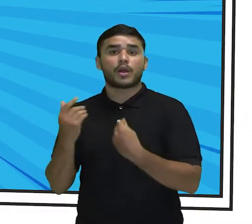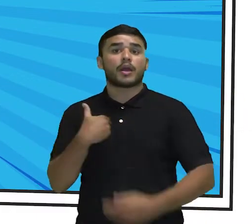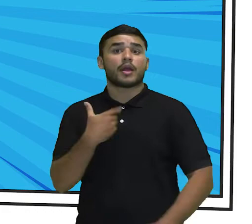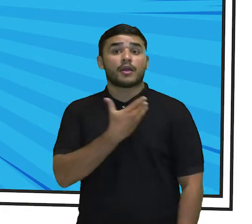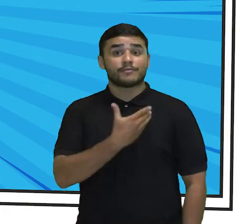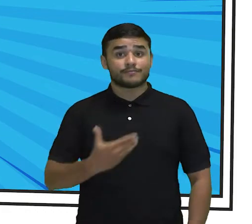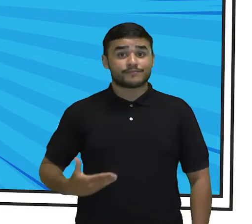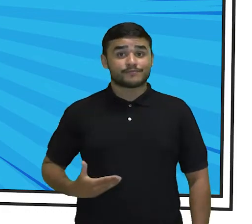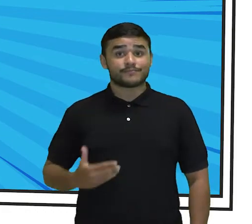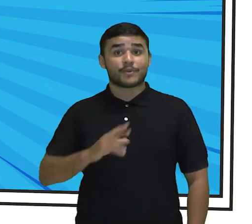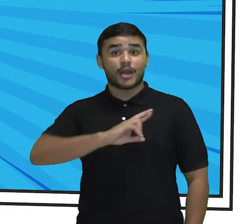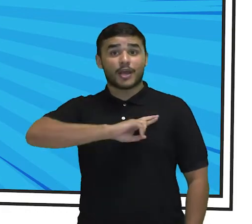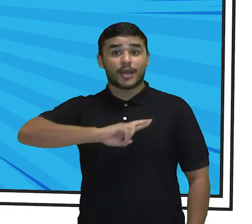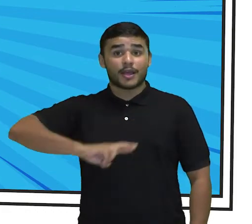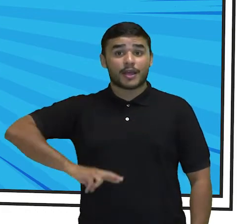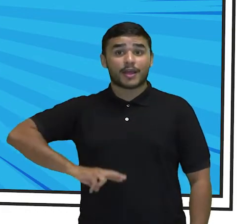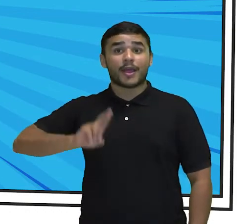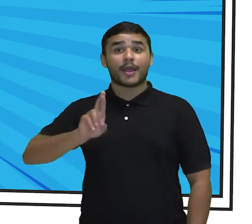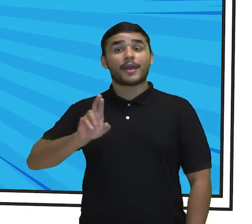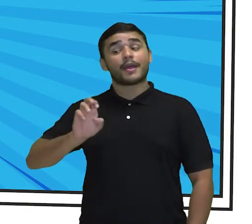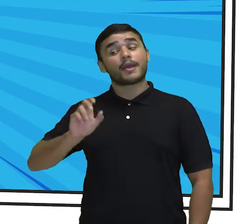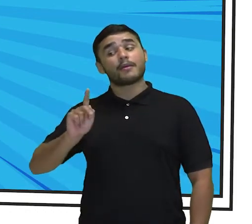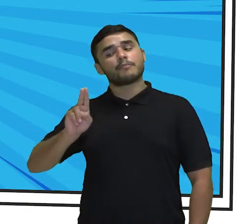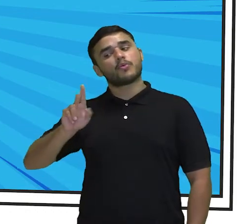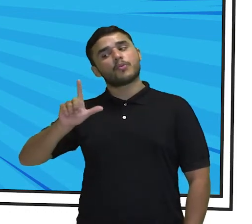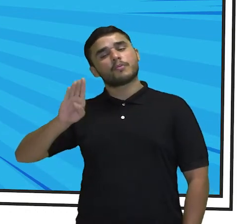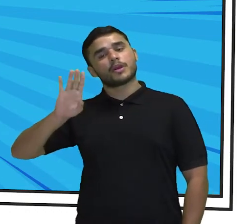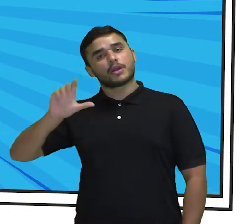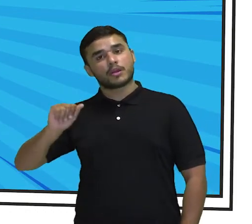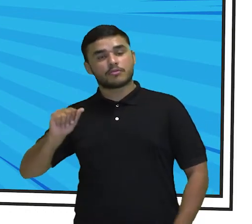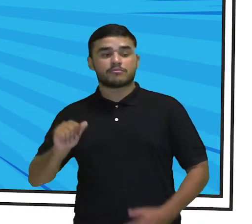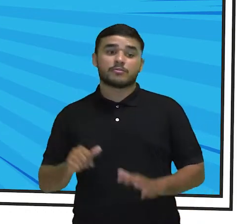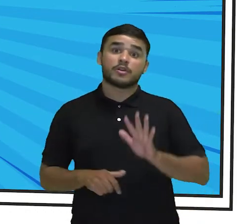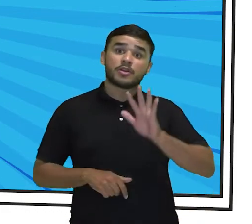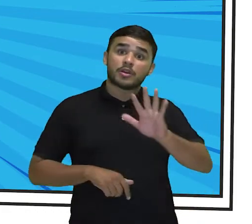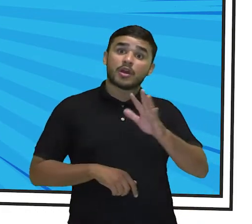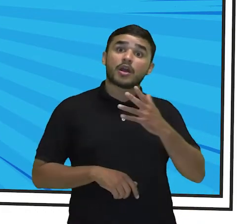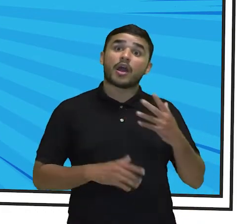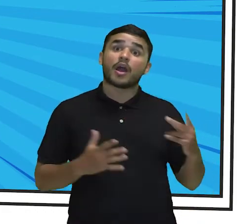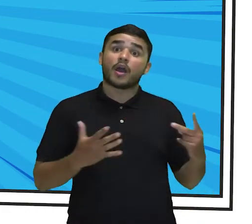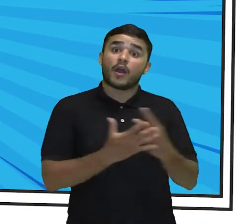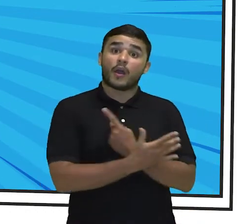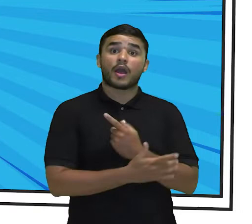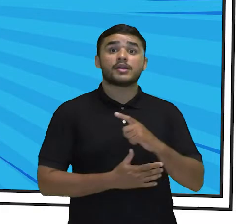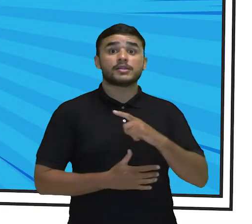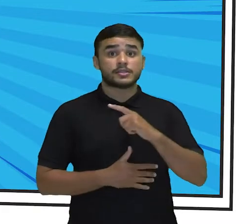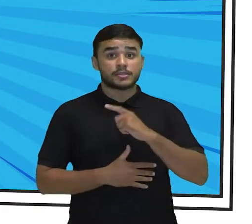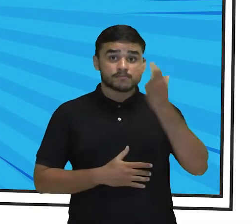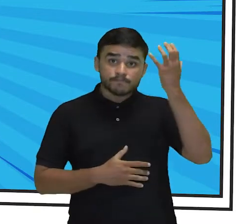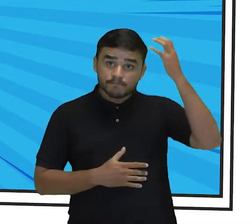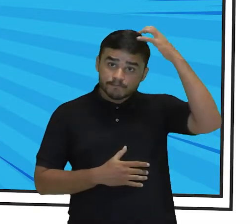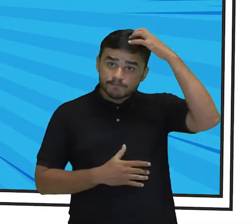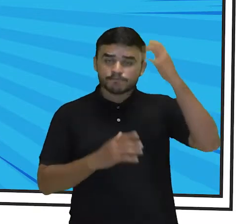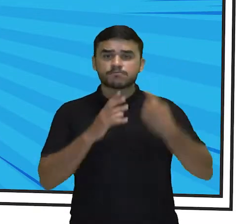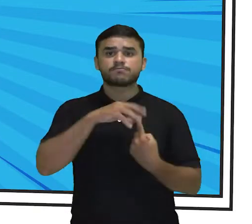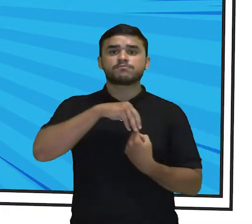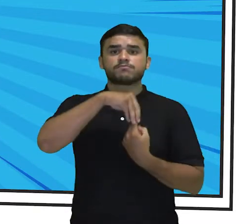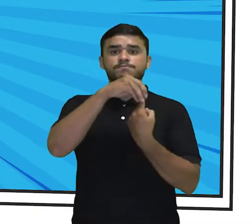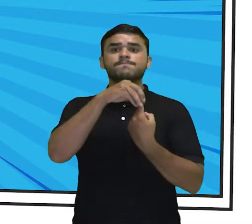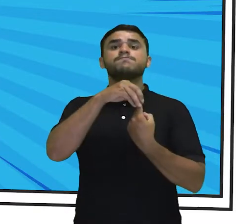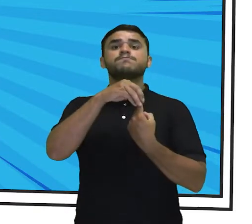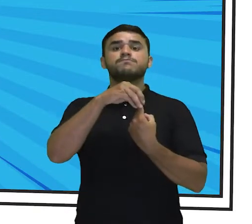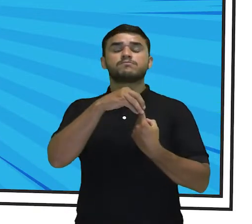um. Entenderam? Então a monarquia nacional é a formação dos países, é o centralismo político que chega a